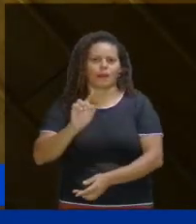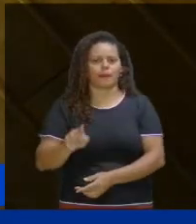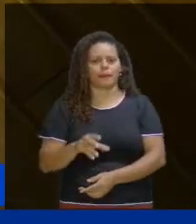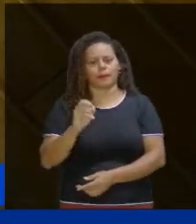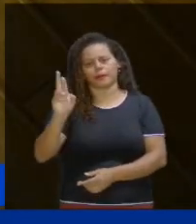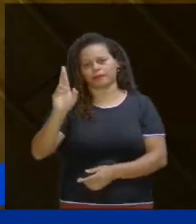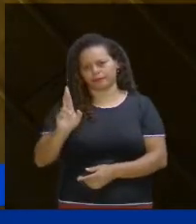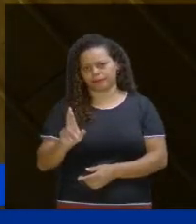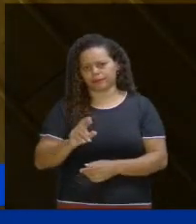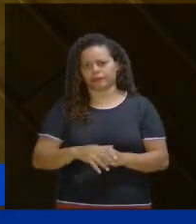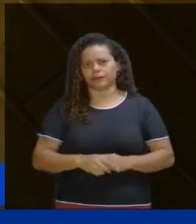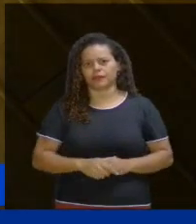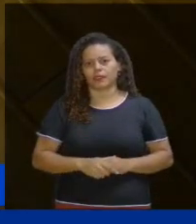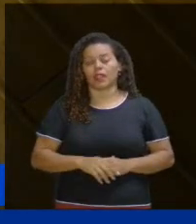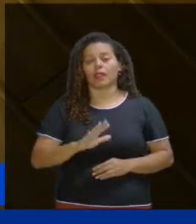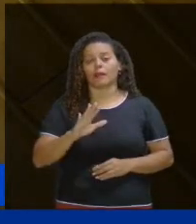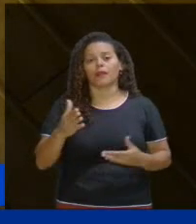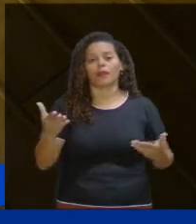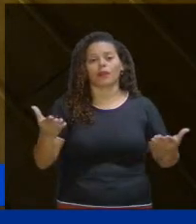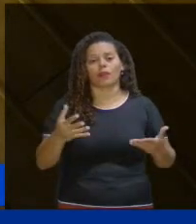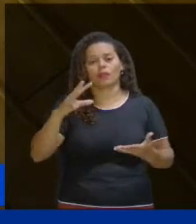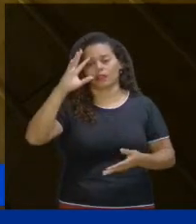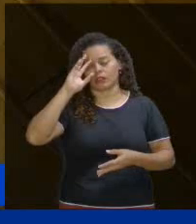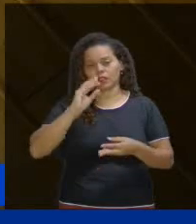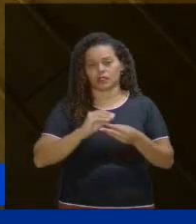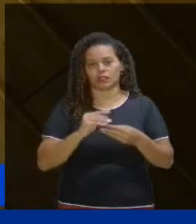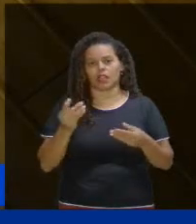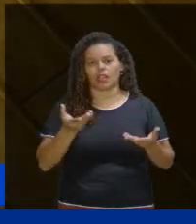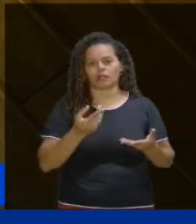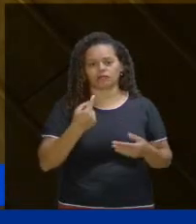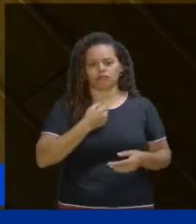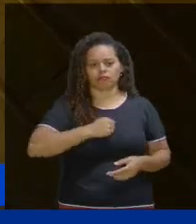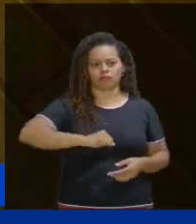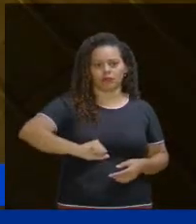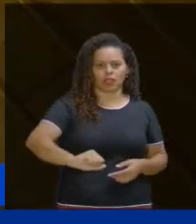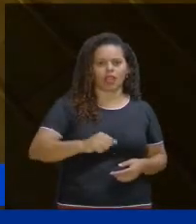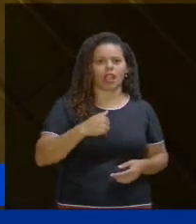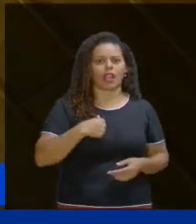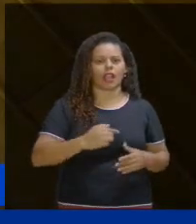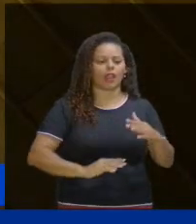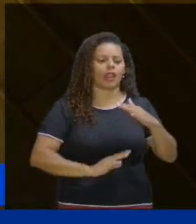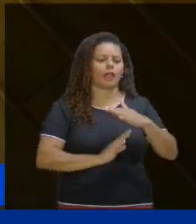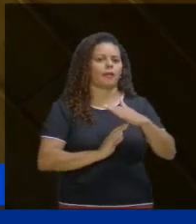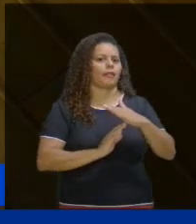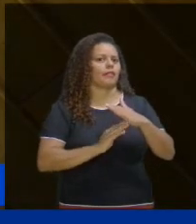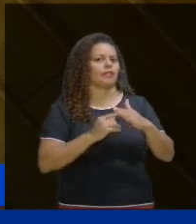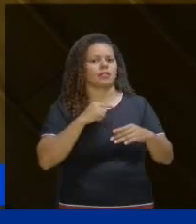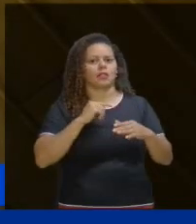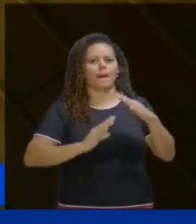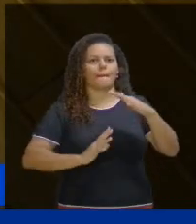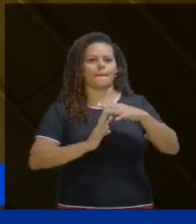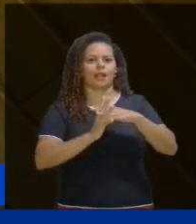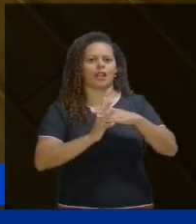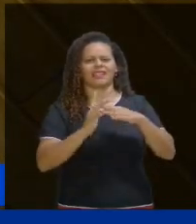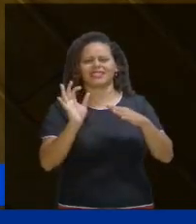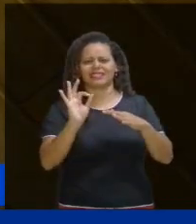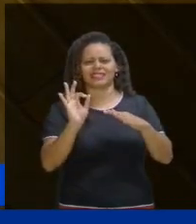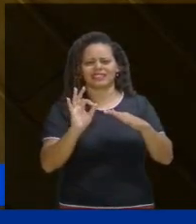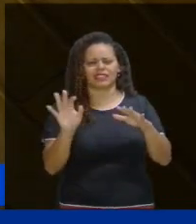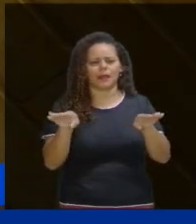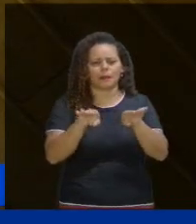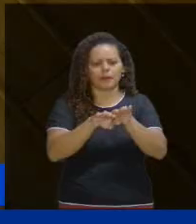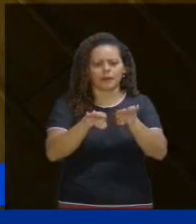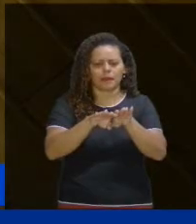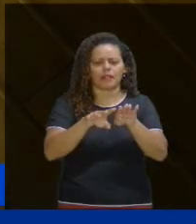R$1.000. Para entender esta defesa, que esse limite não ultrapassa nem o princípio da razoabilidade,